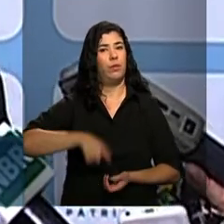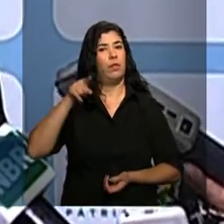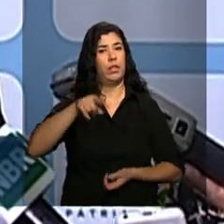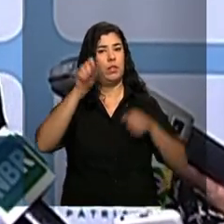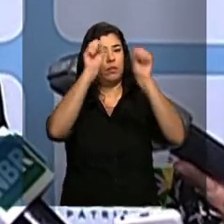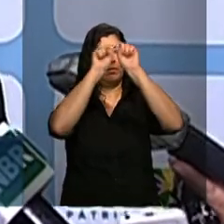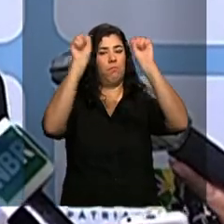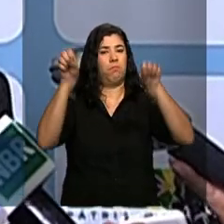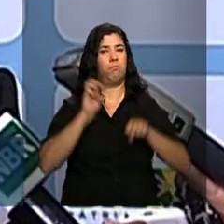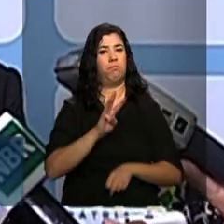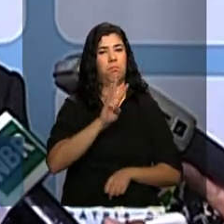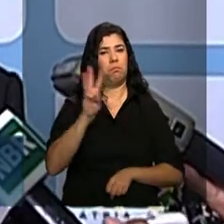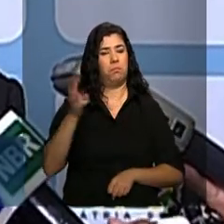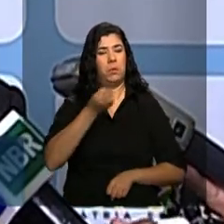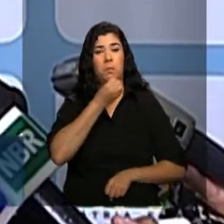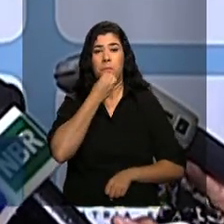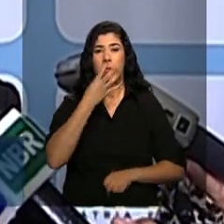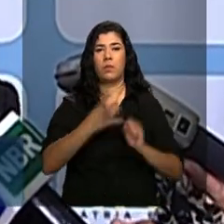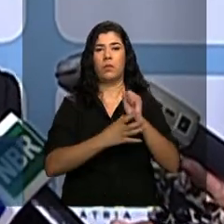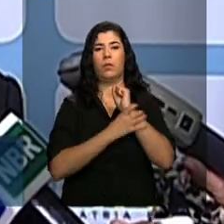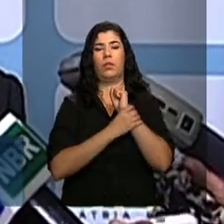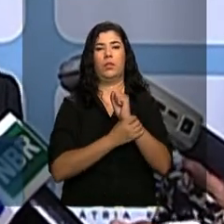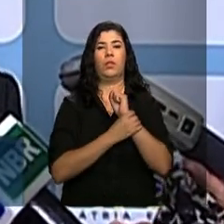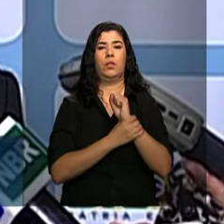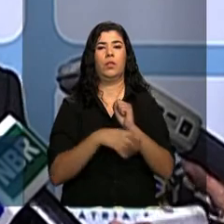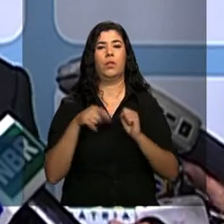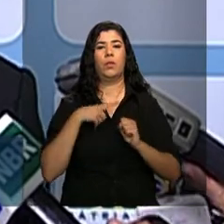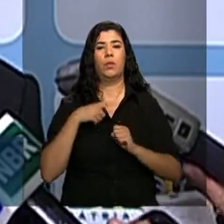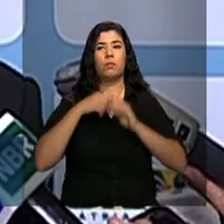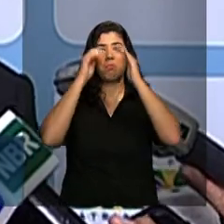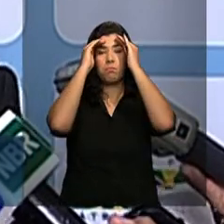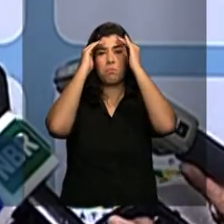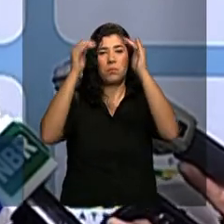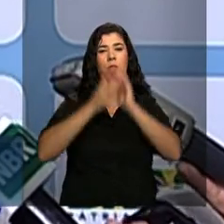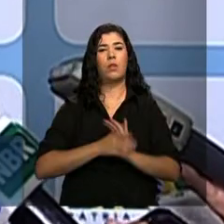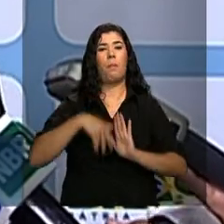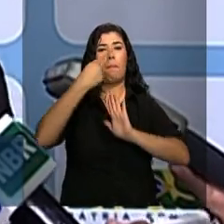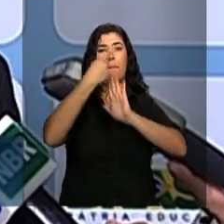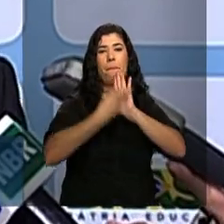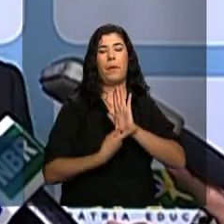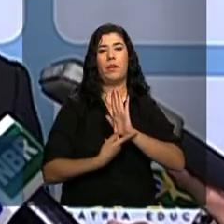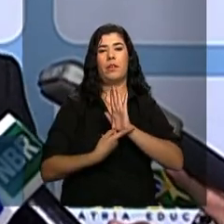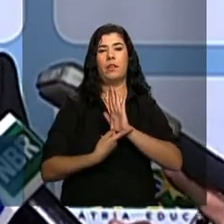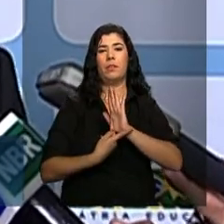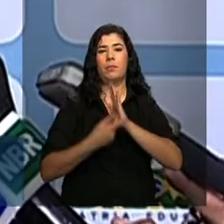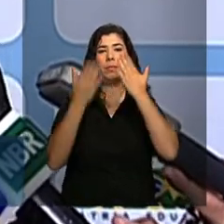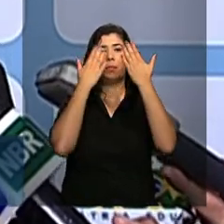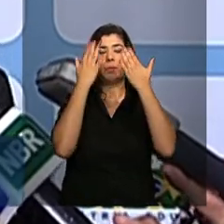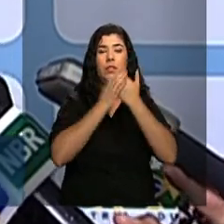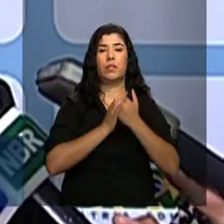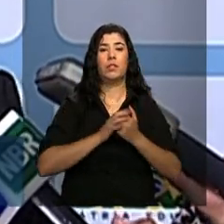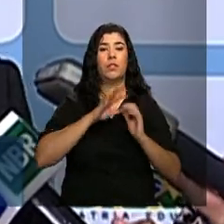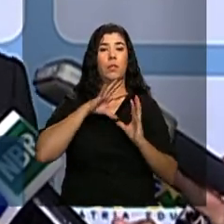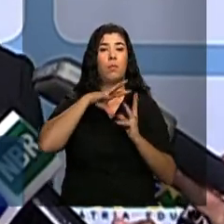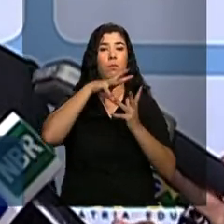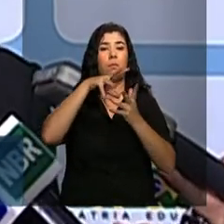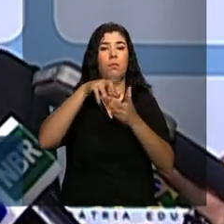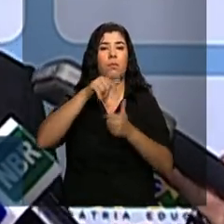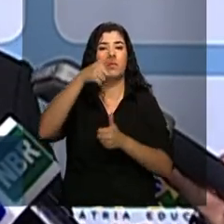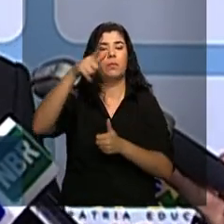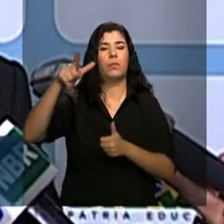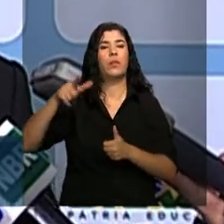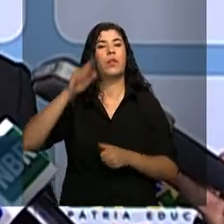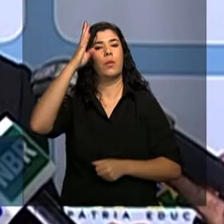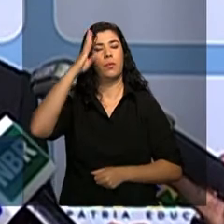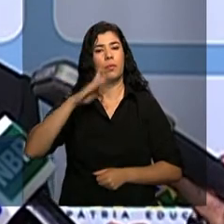muita segurança. Ele segue todos os parâmetros internacionais. Pelo contrário, nós temos assim, reconhecimento internacional de que o Brasil